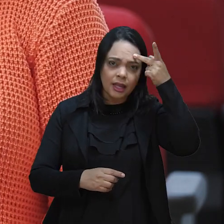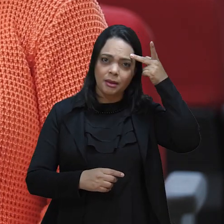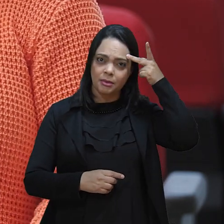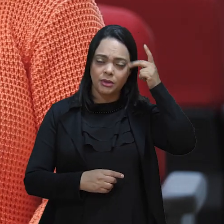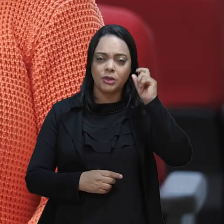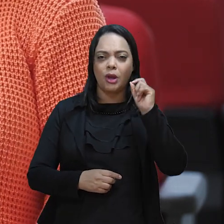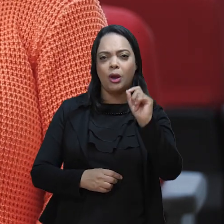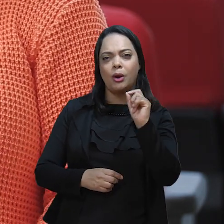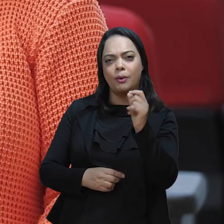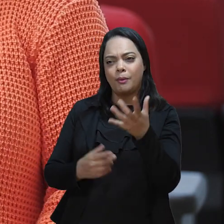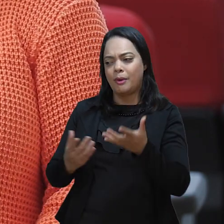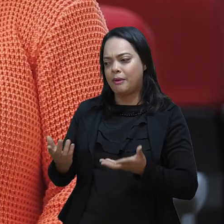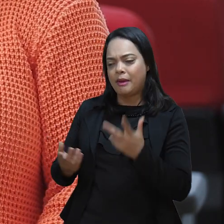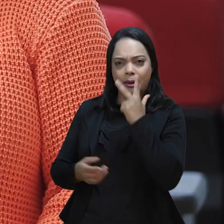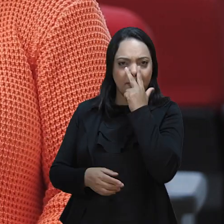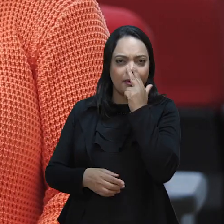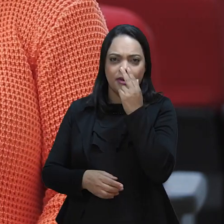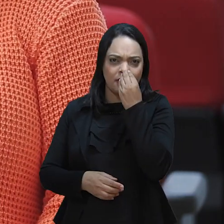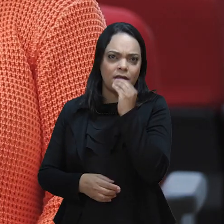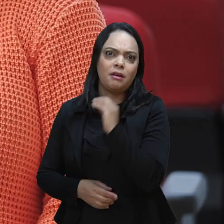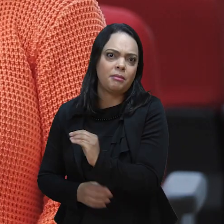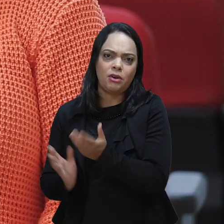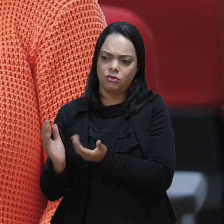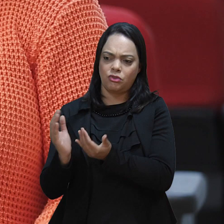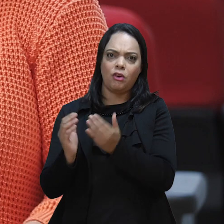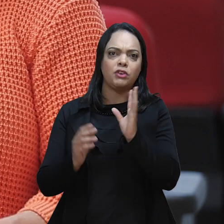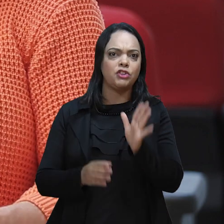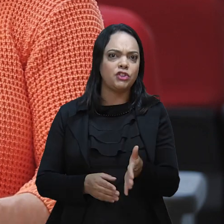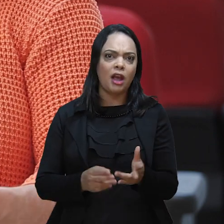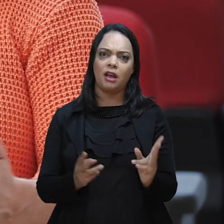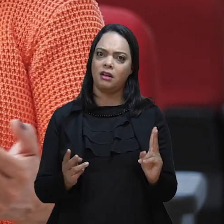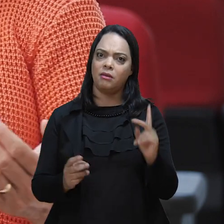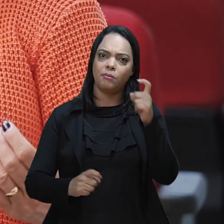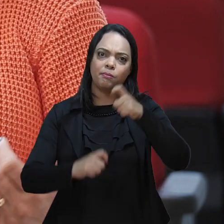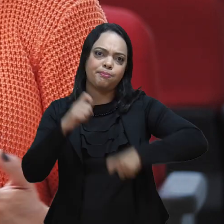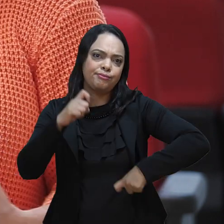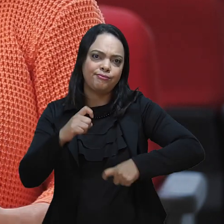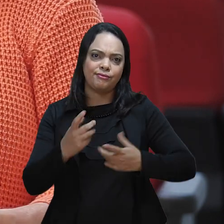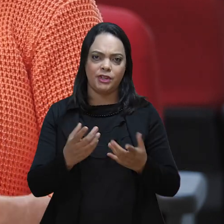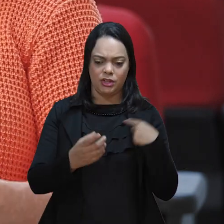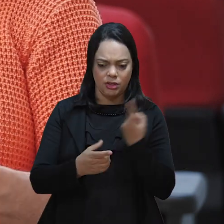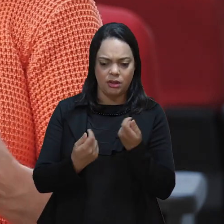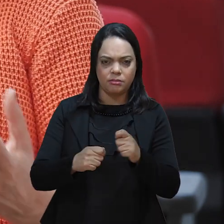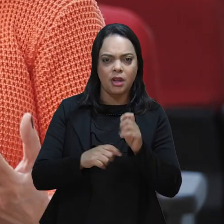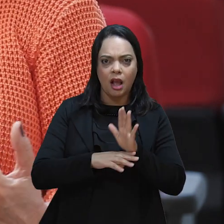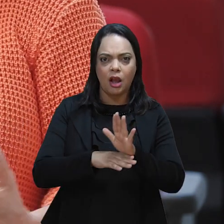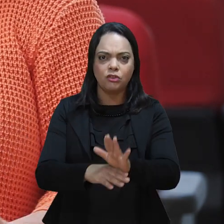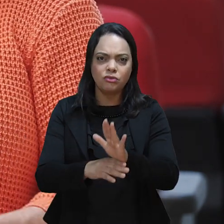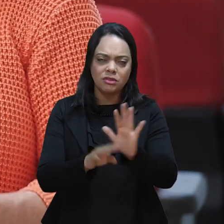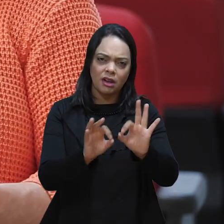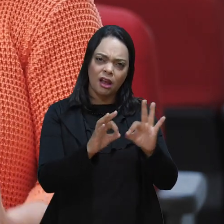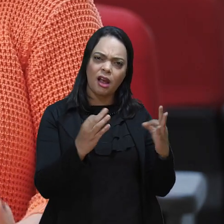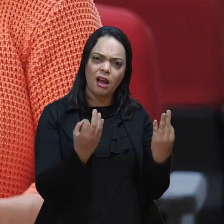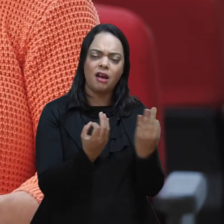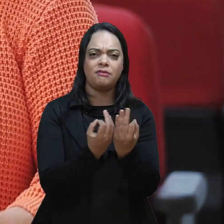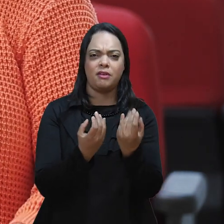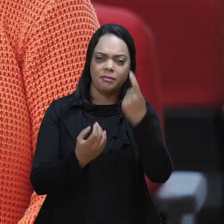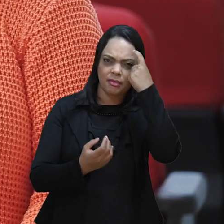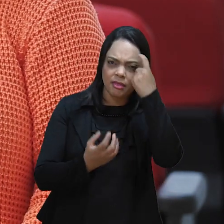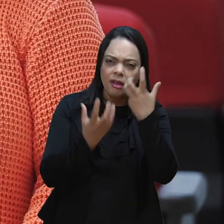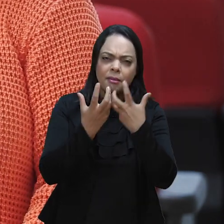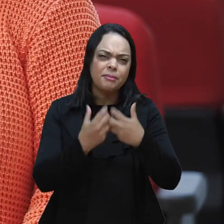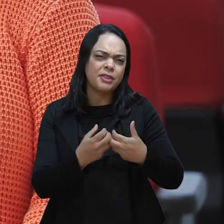jovem que já foi violentado anteriormente. A gente precisa ajudar essa família a pensar em estratégias e formas